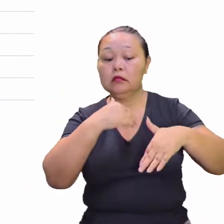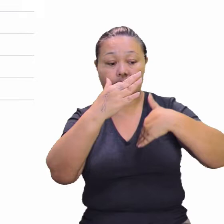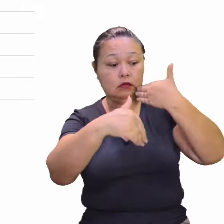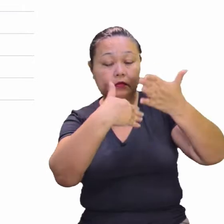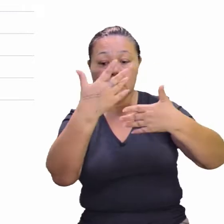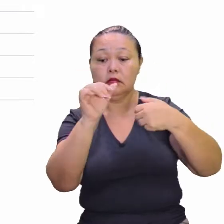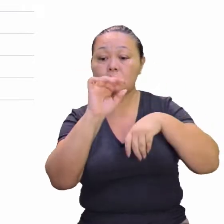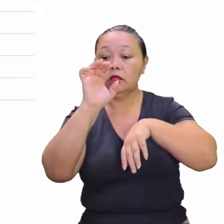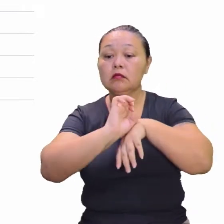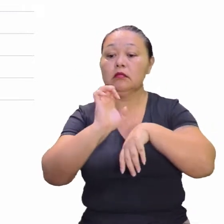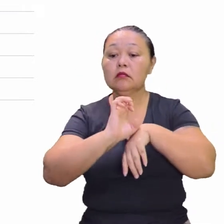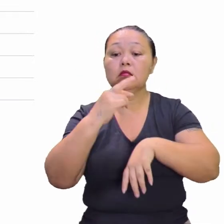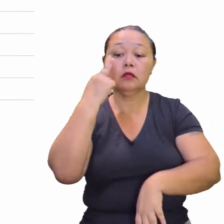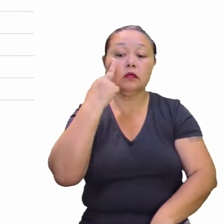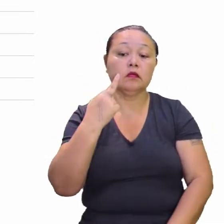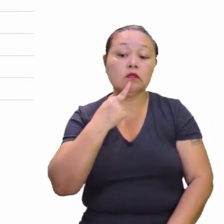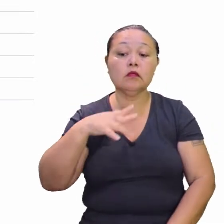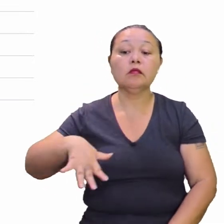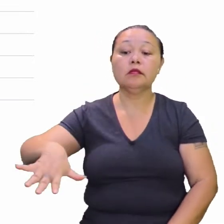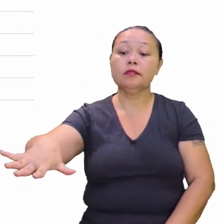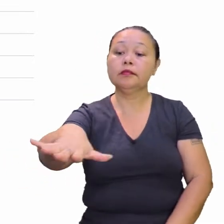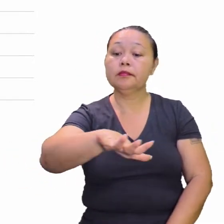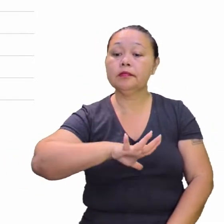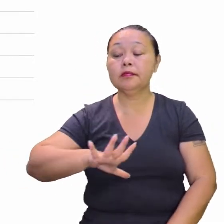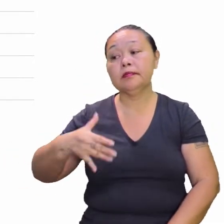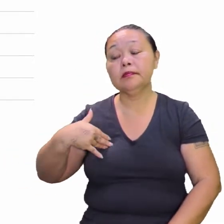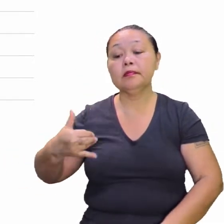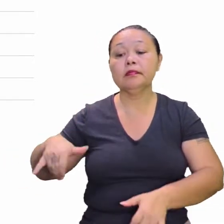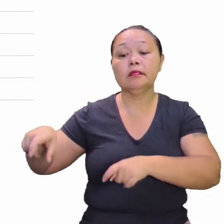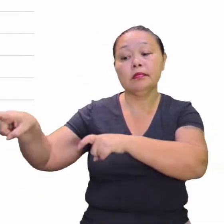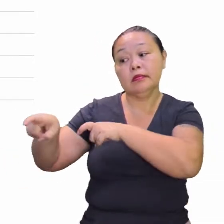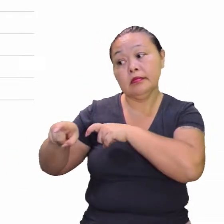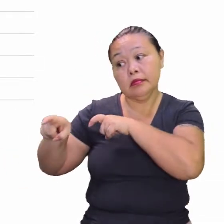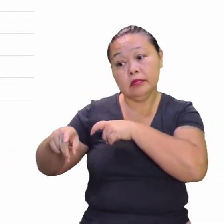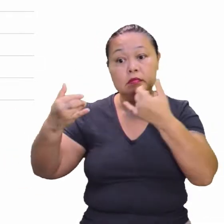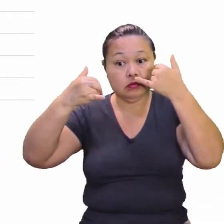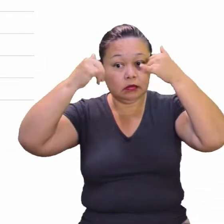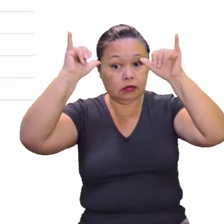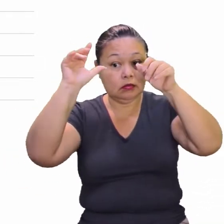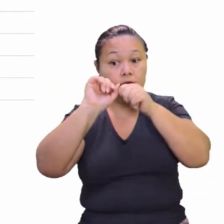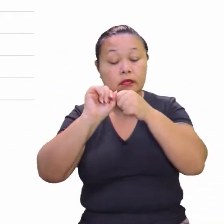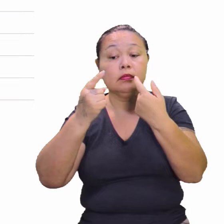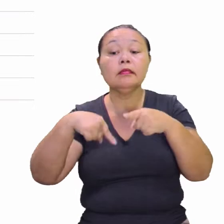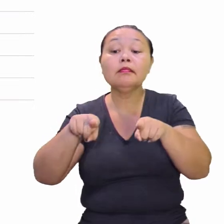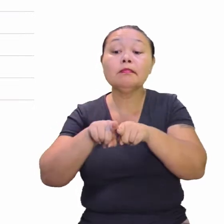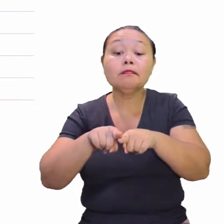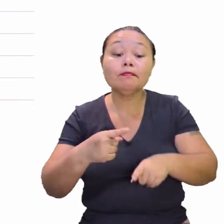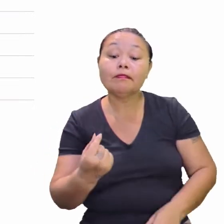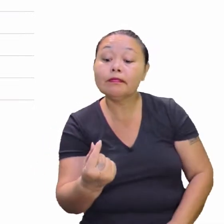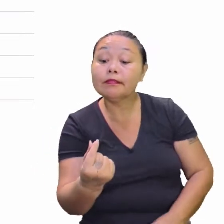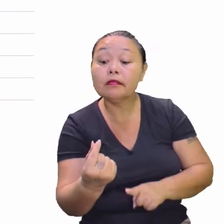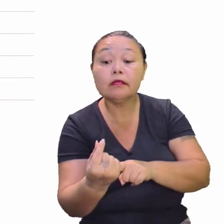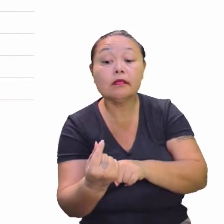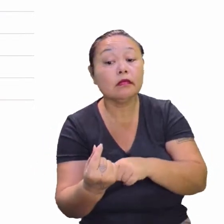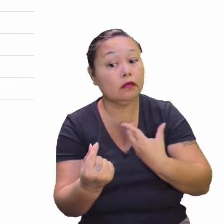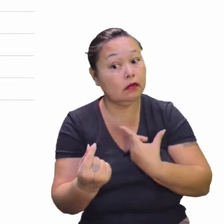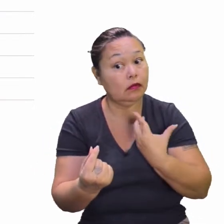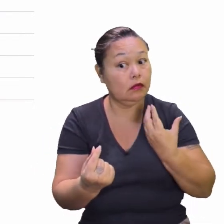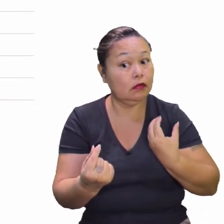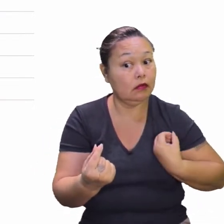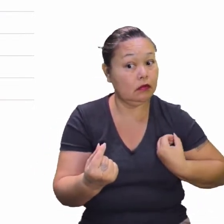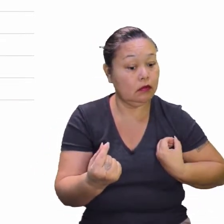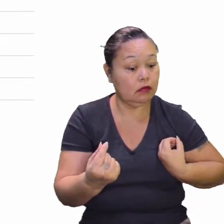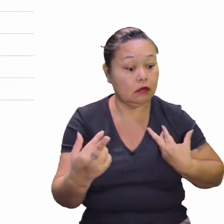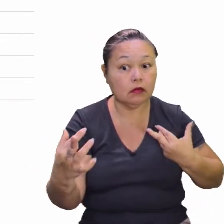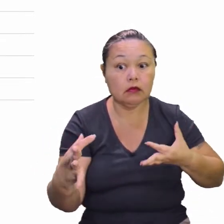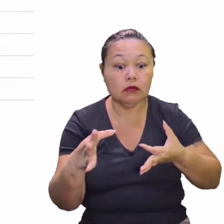de Rondônia no campo do agronegócio. E a economia vê números, né? Com certeza. A economia,